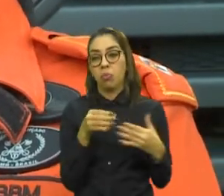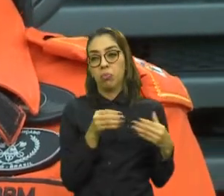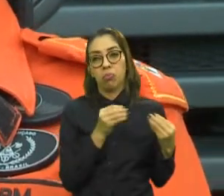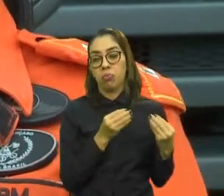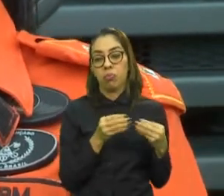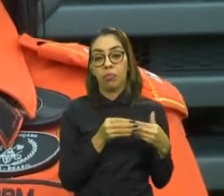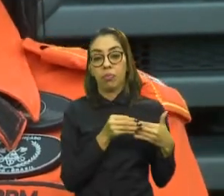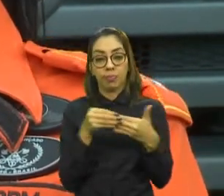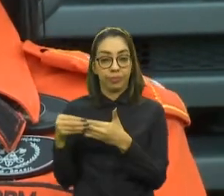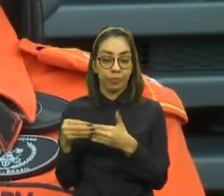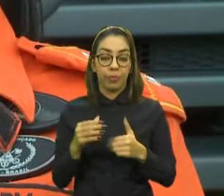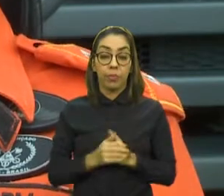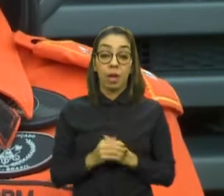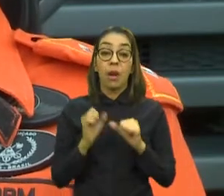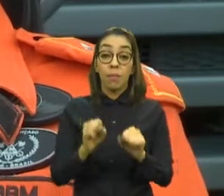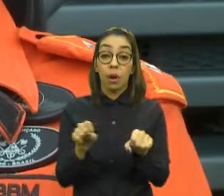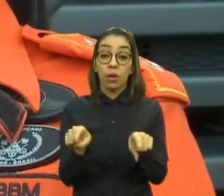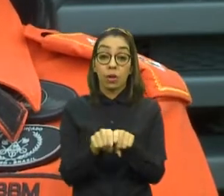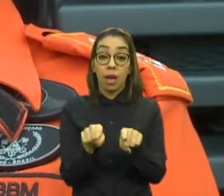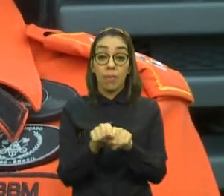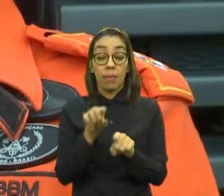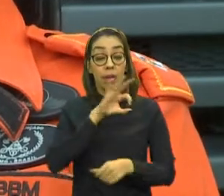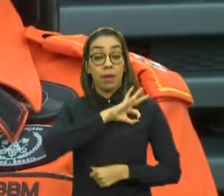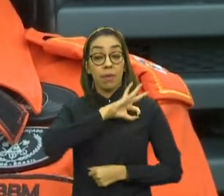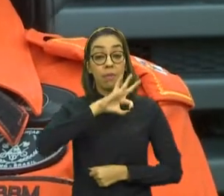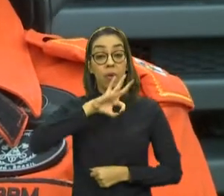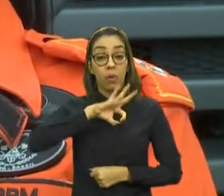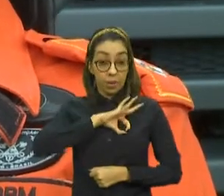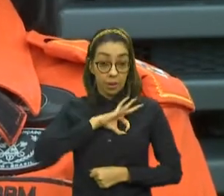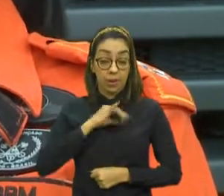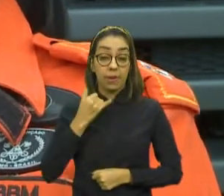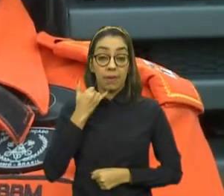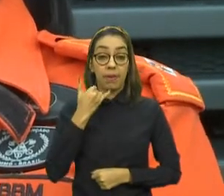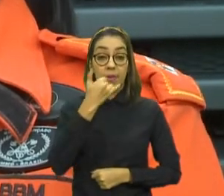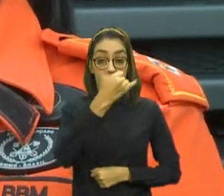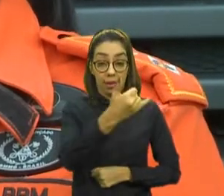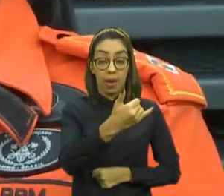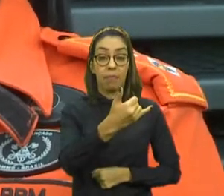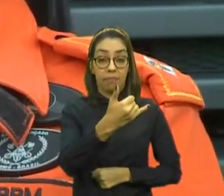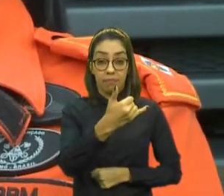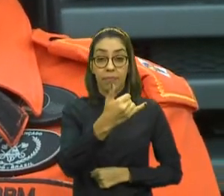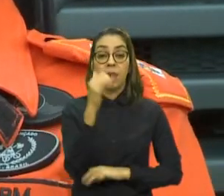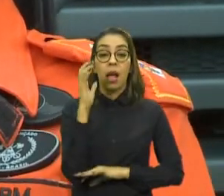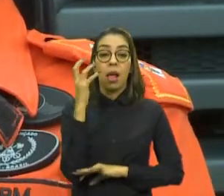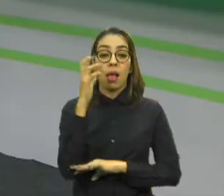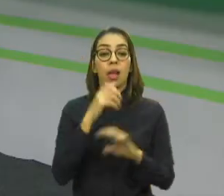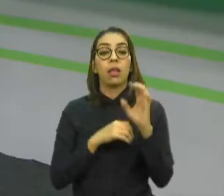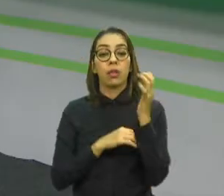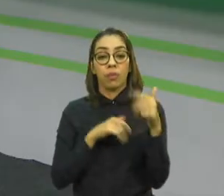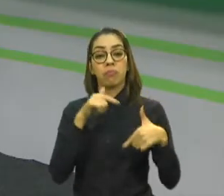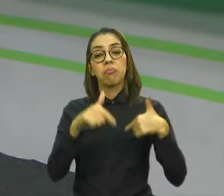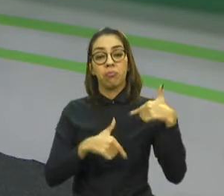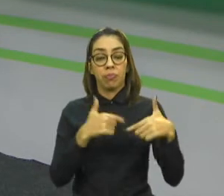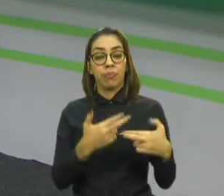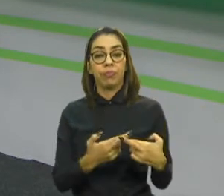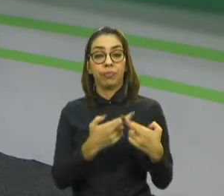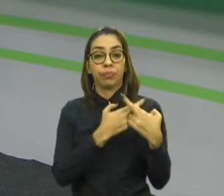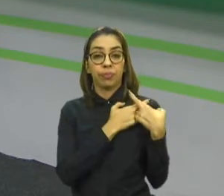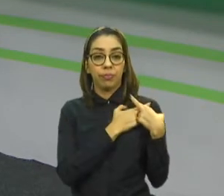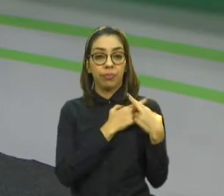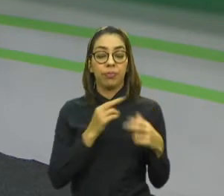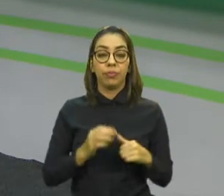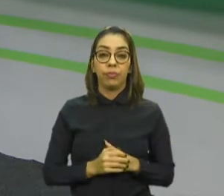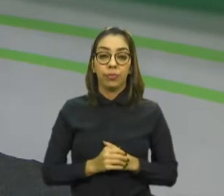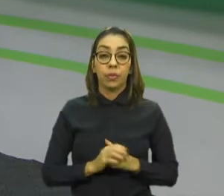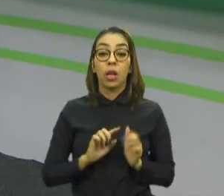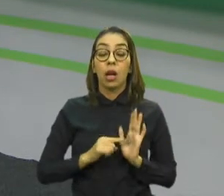também pode contactar com a polícia, no caso o Batalhão de Polícia do Meio Ambiente, eles também fazem esse trabalho. A Mostra